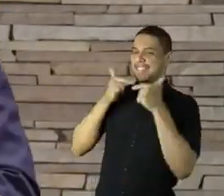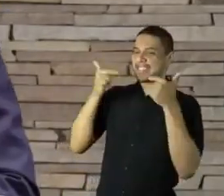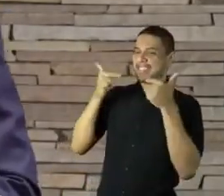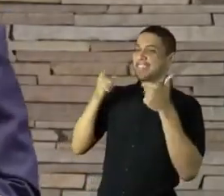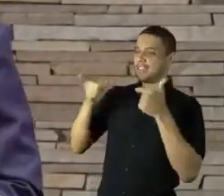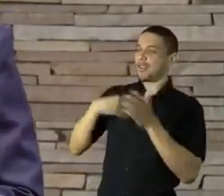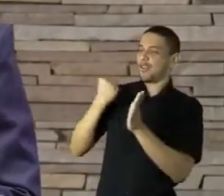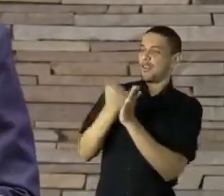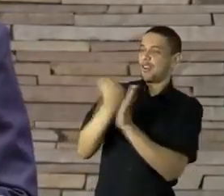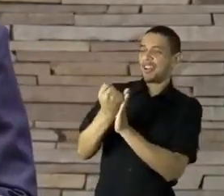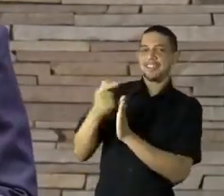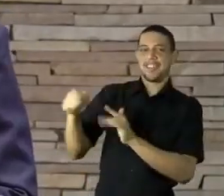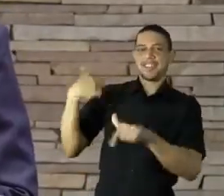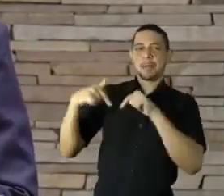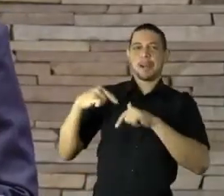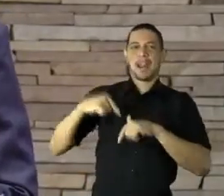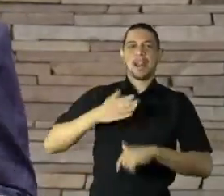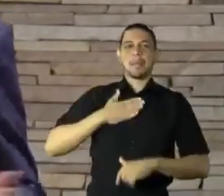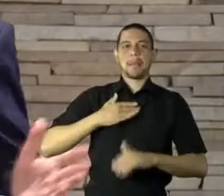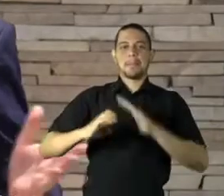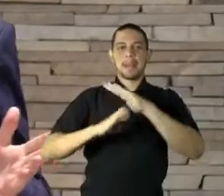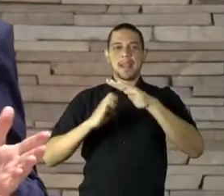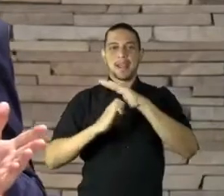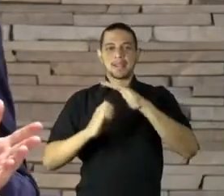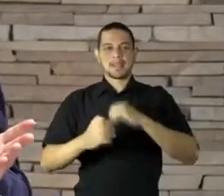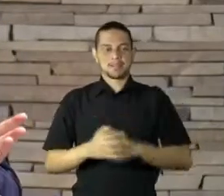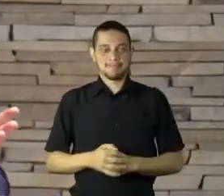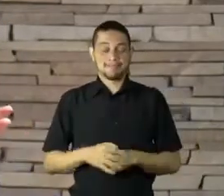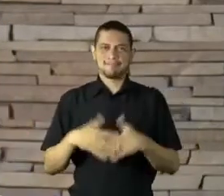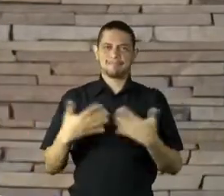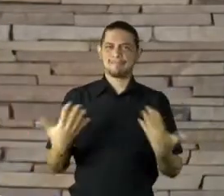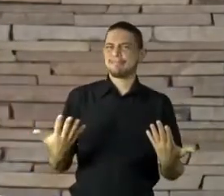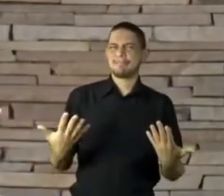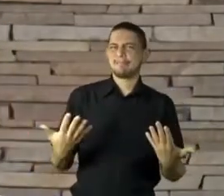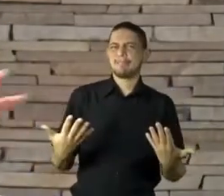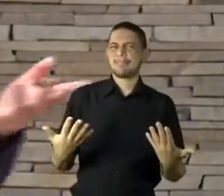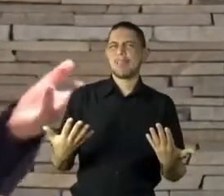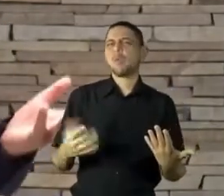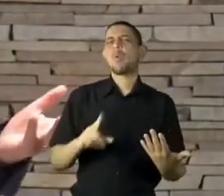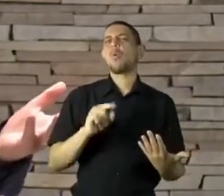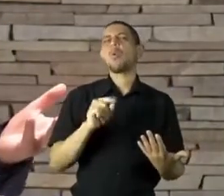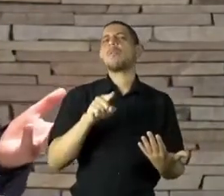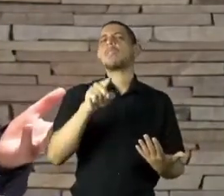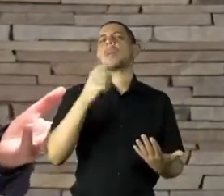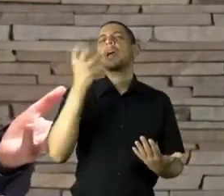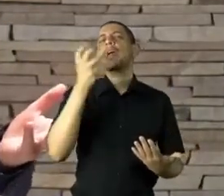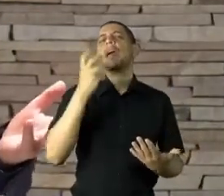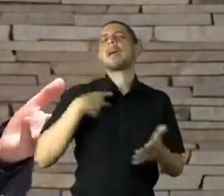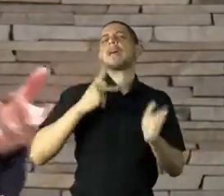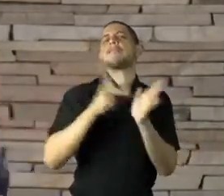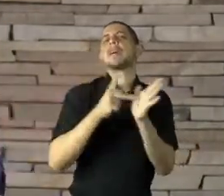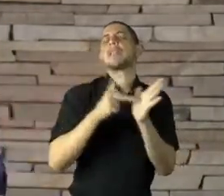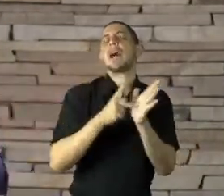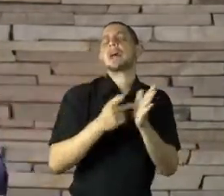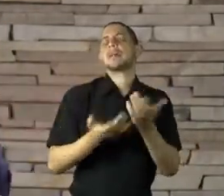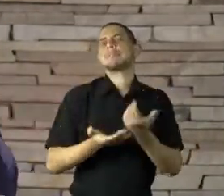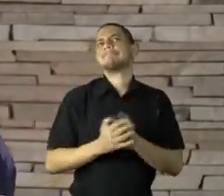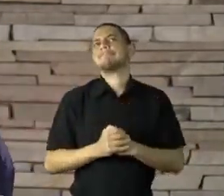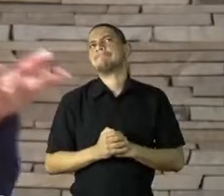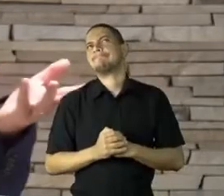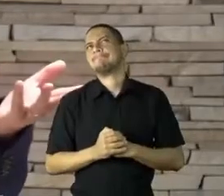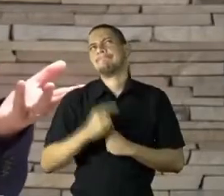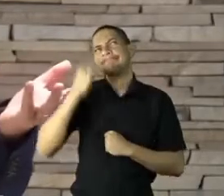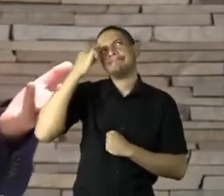contratado imediatamente queridos o que você quer que seja verdade essa